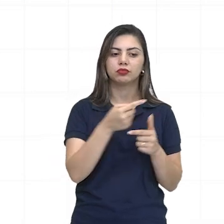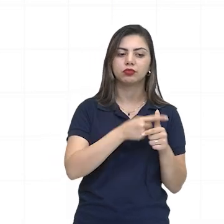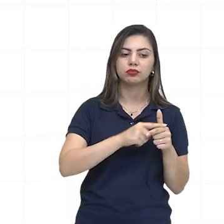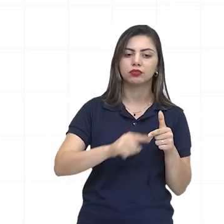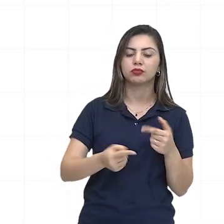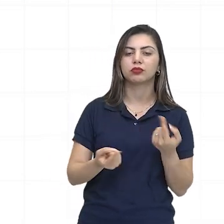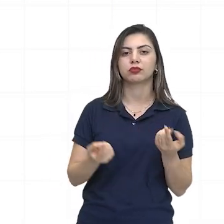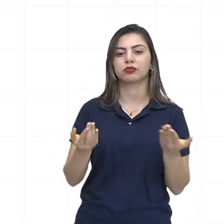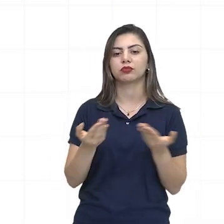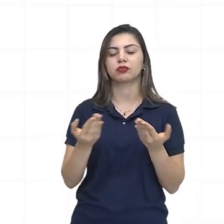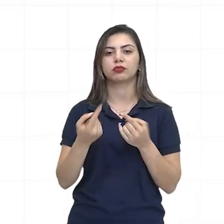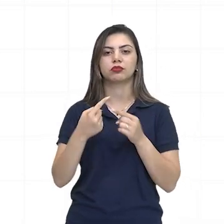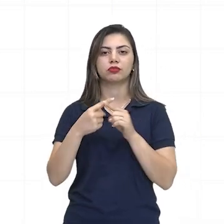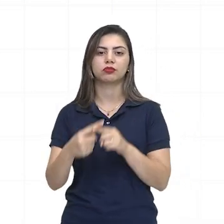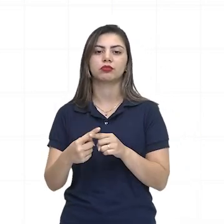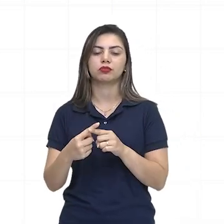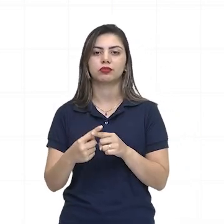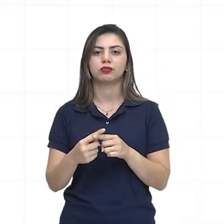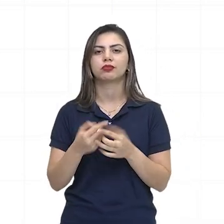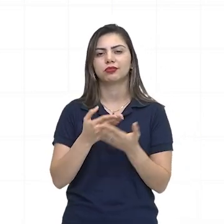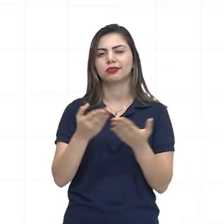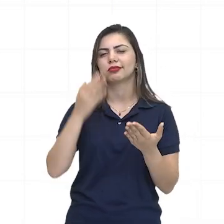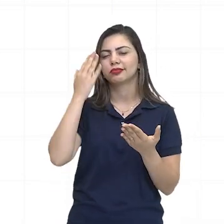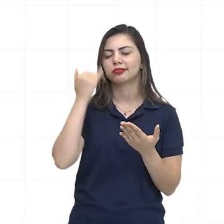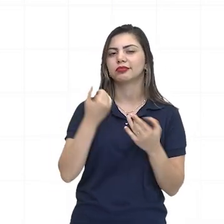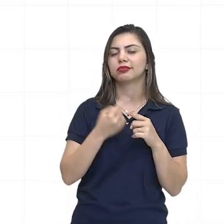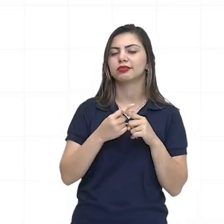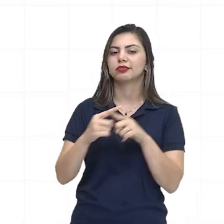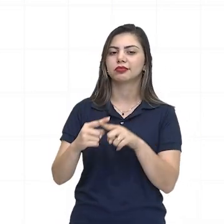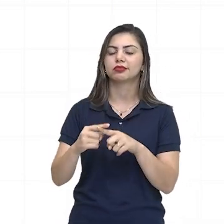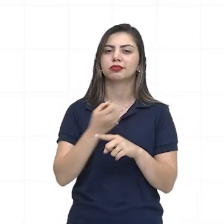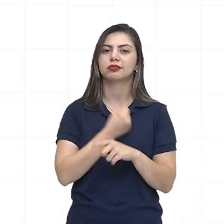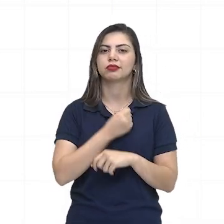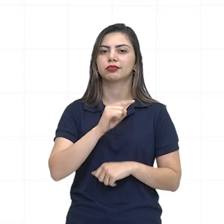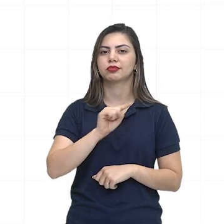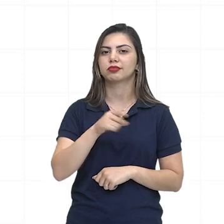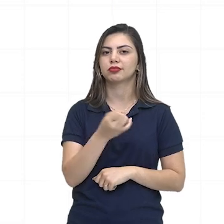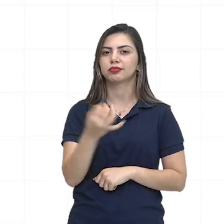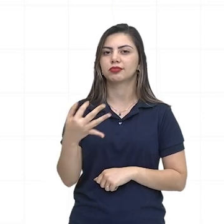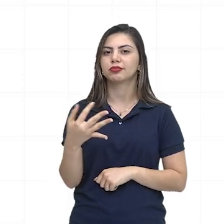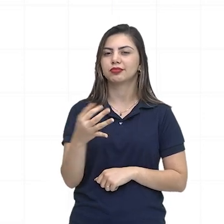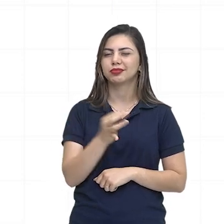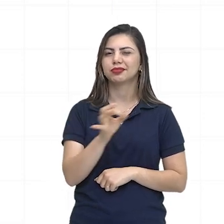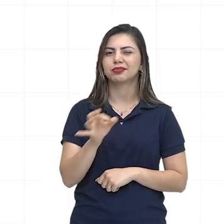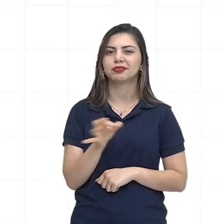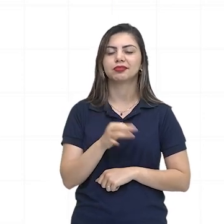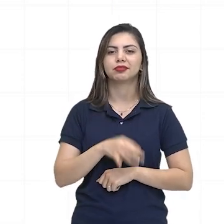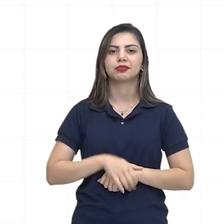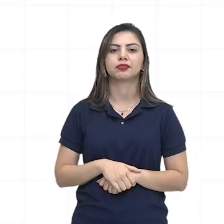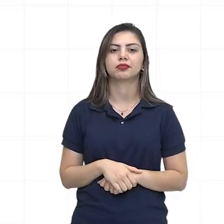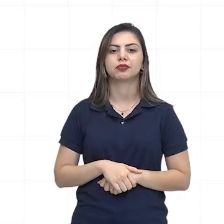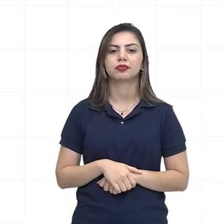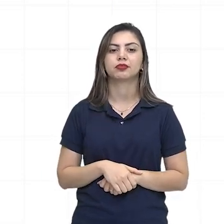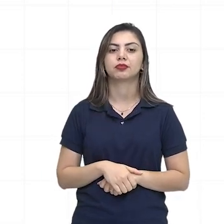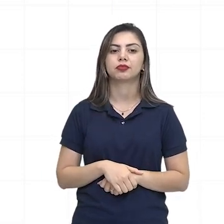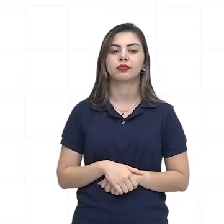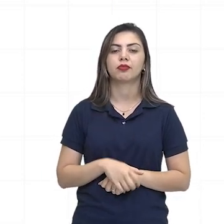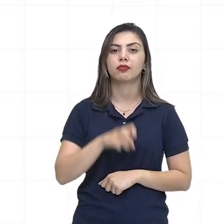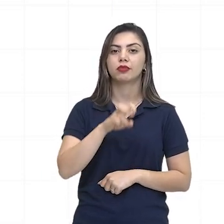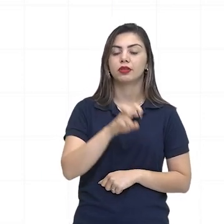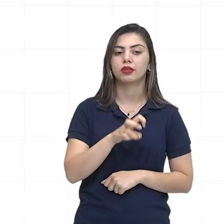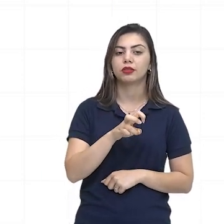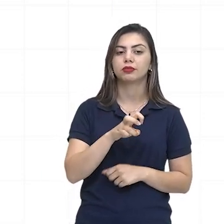multiplicação. E vocês já sabem multiplicar números decimais, não é verdade? Então, se